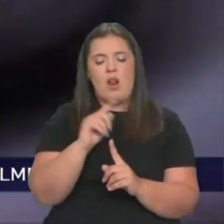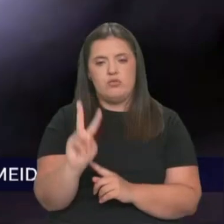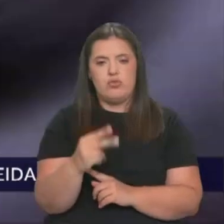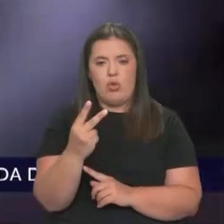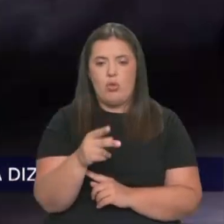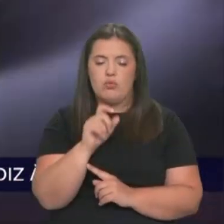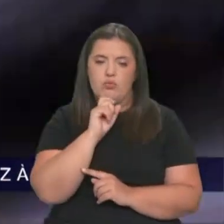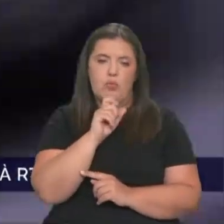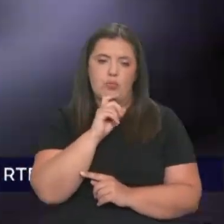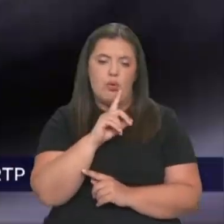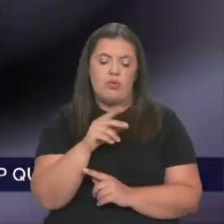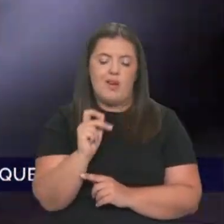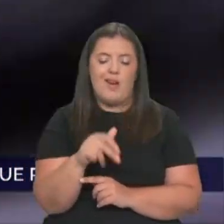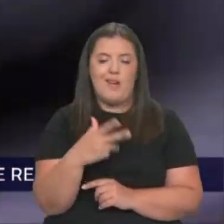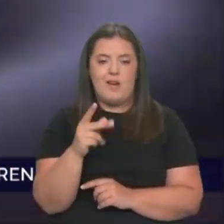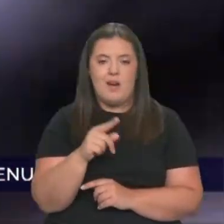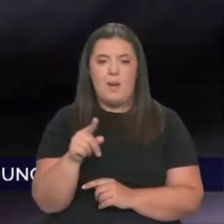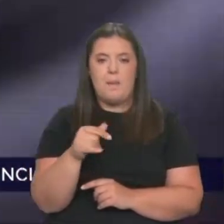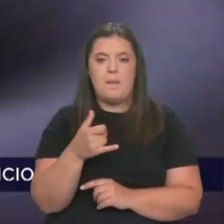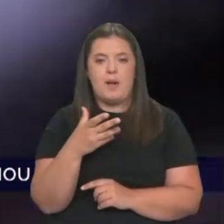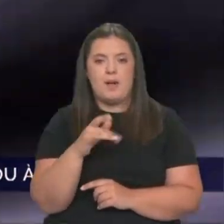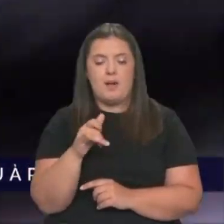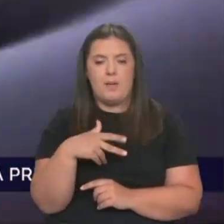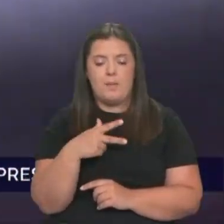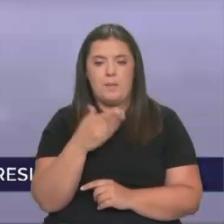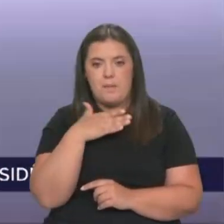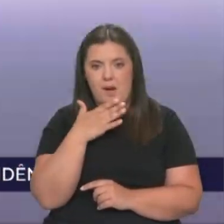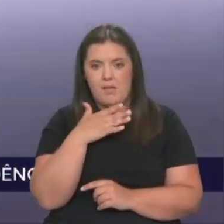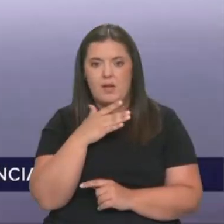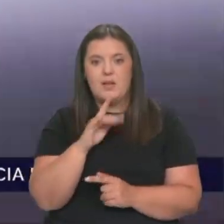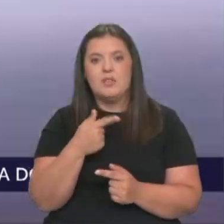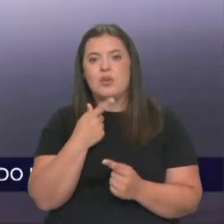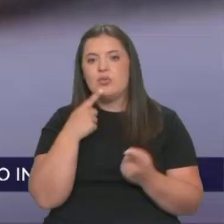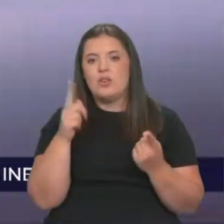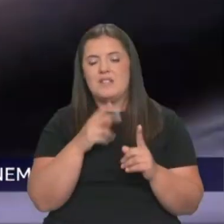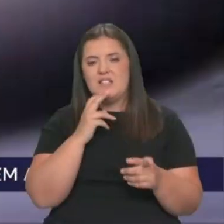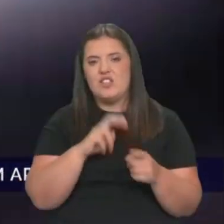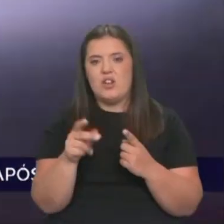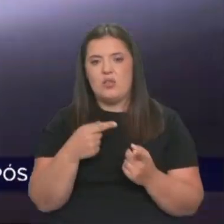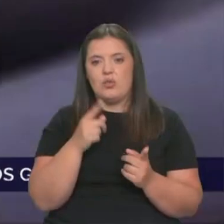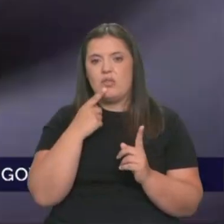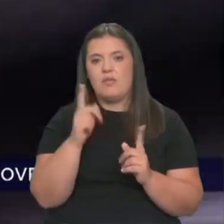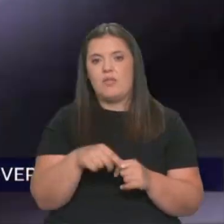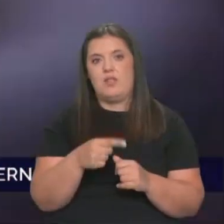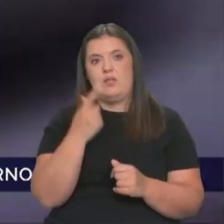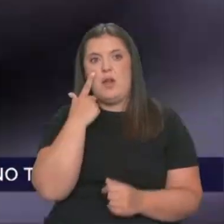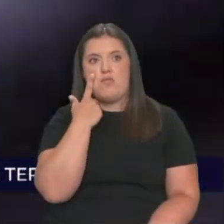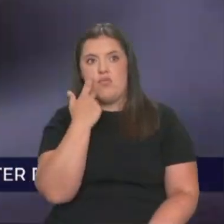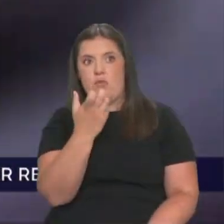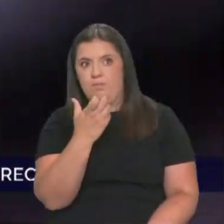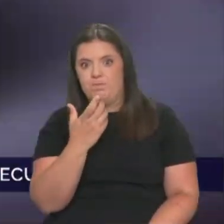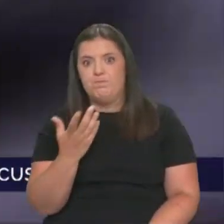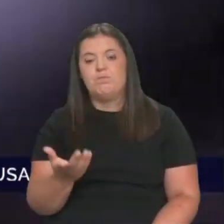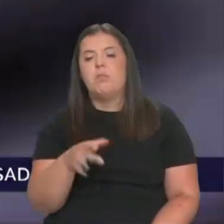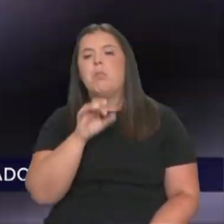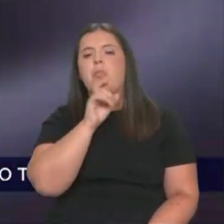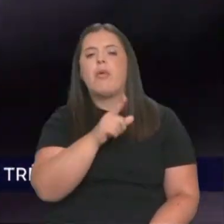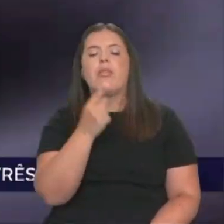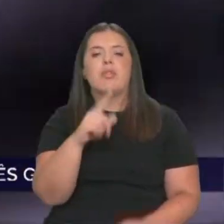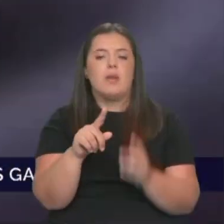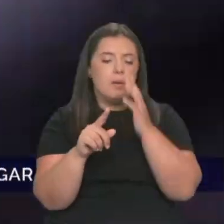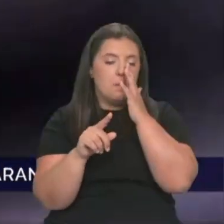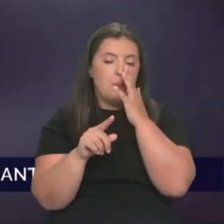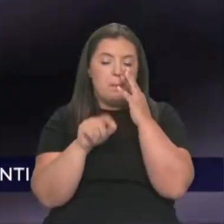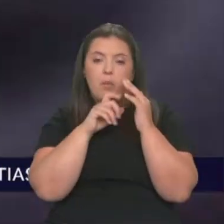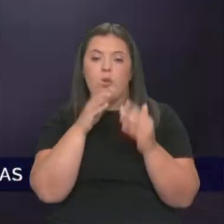nesta anã branca. Esta anã branca está novamente a ser um bocado mais energética, a dar conta de si. E o que é que isto pode ter, o que é que pode